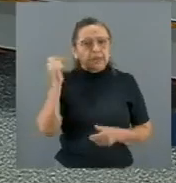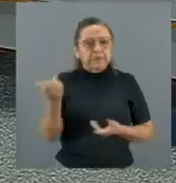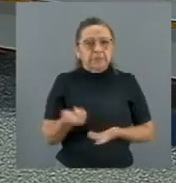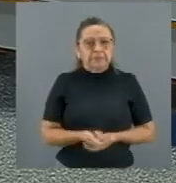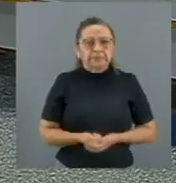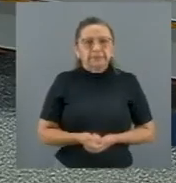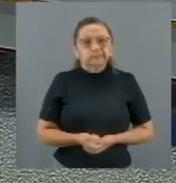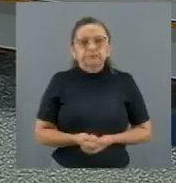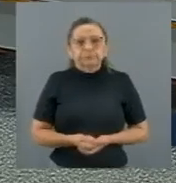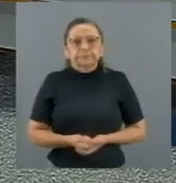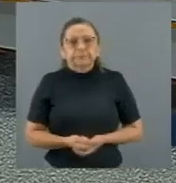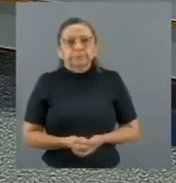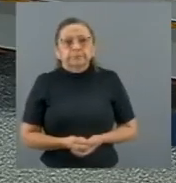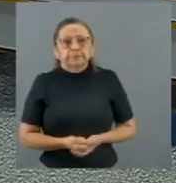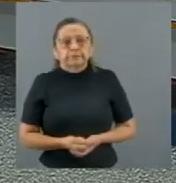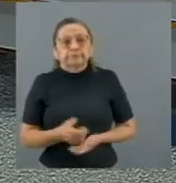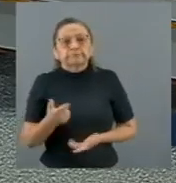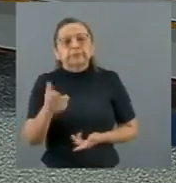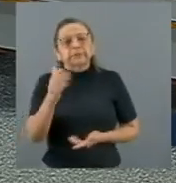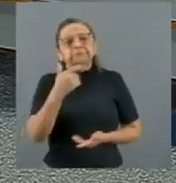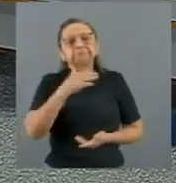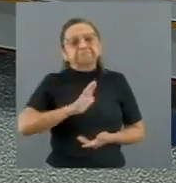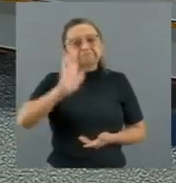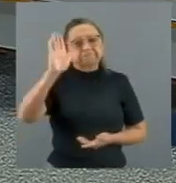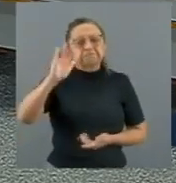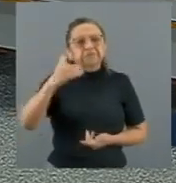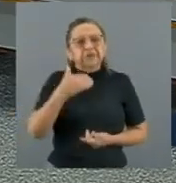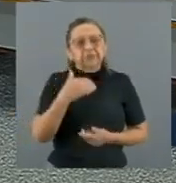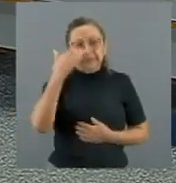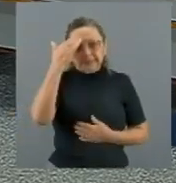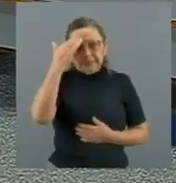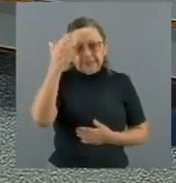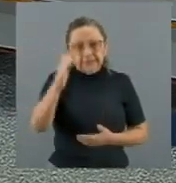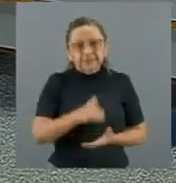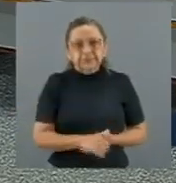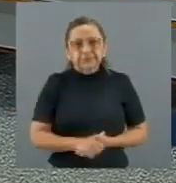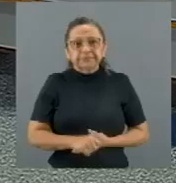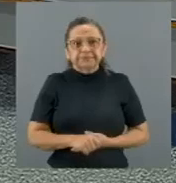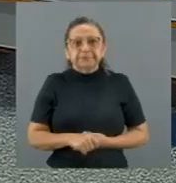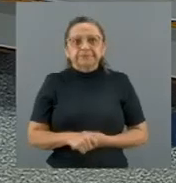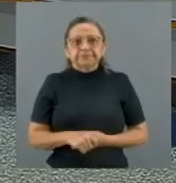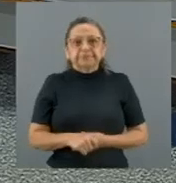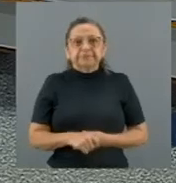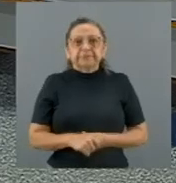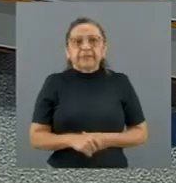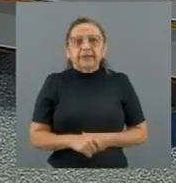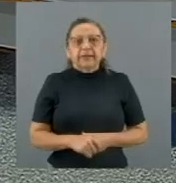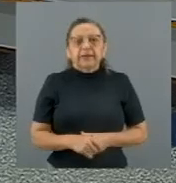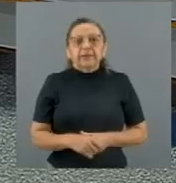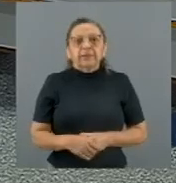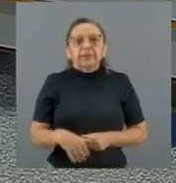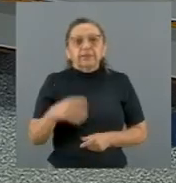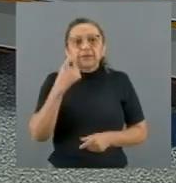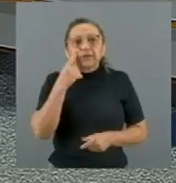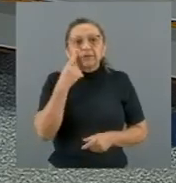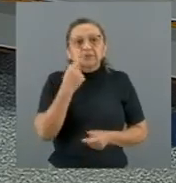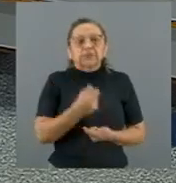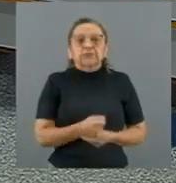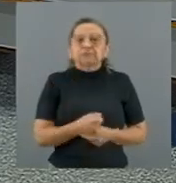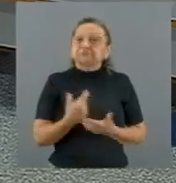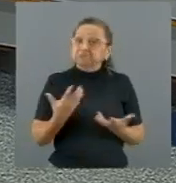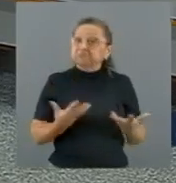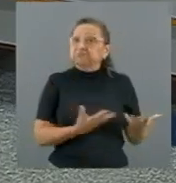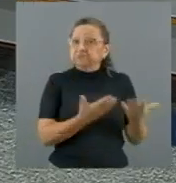Bom, agradeço a Vossa Excelência. Eu lamento não ter podido assistir o cômputo aí das intervenções que foram feitas, sem dúvida nenhuma, bastante pertinentes,